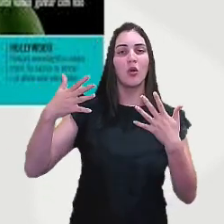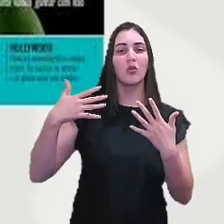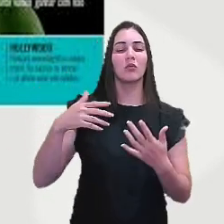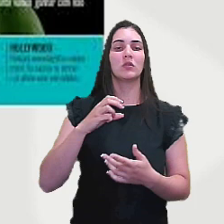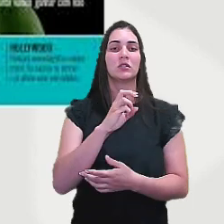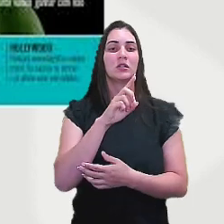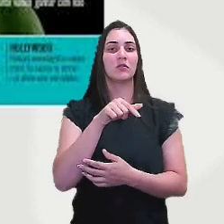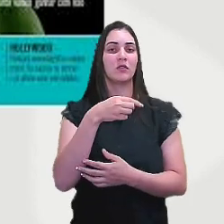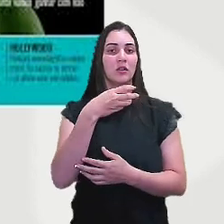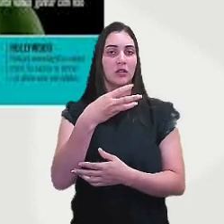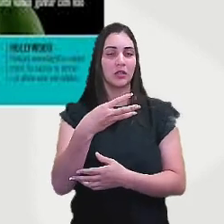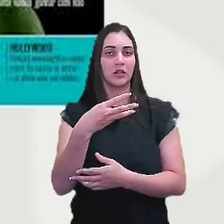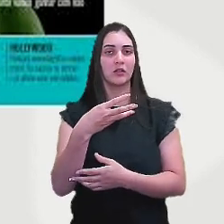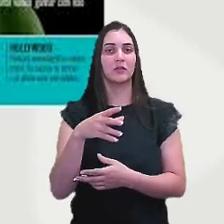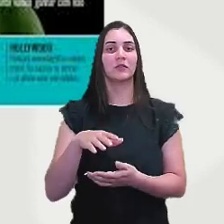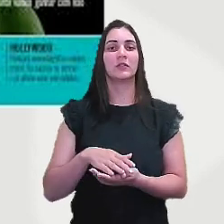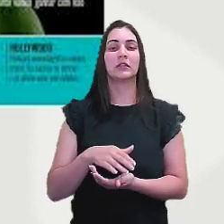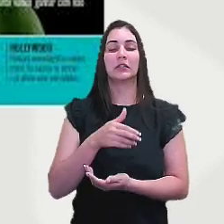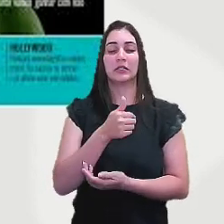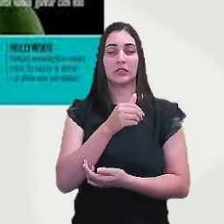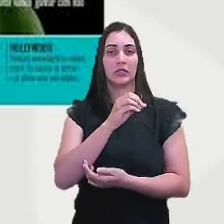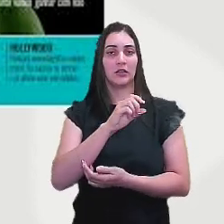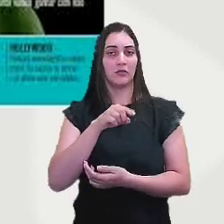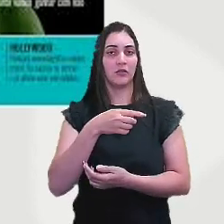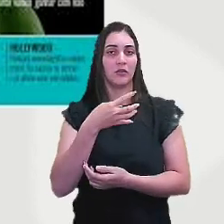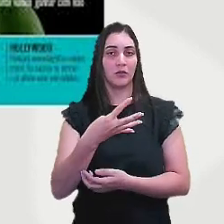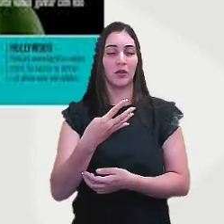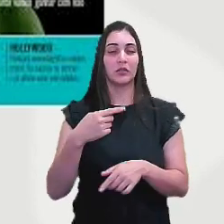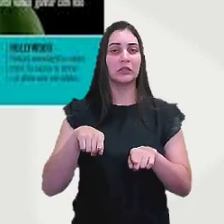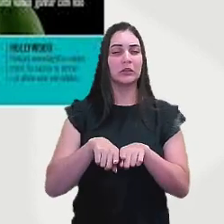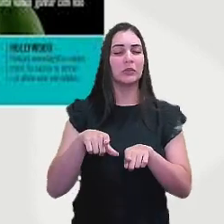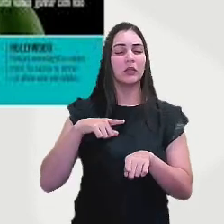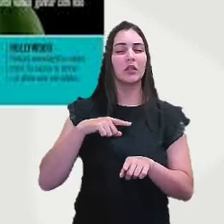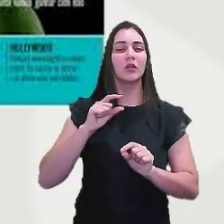hectares, 10,4 milhões de hectares. O algodão,